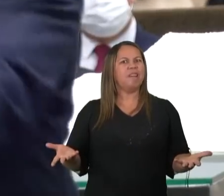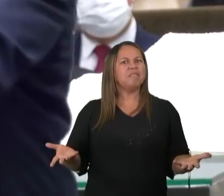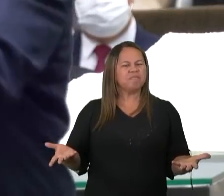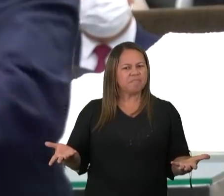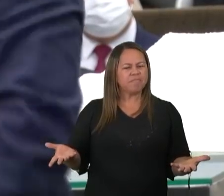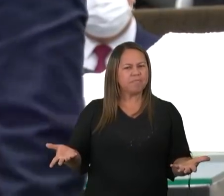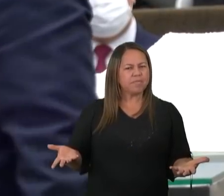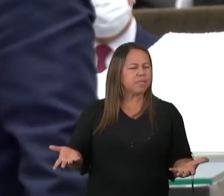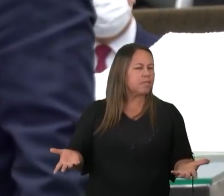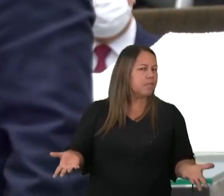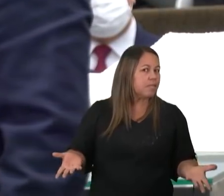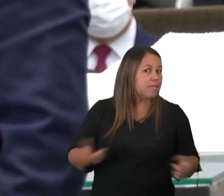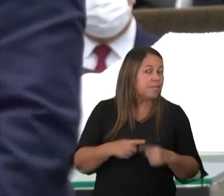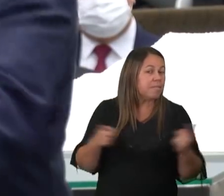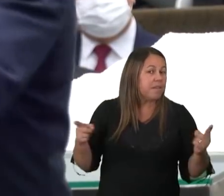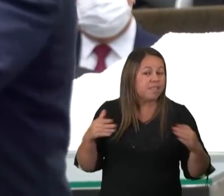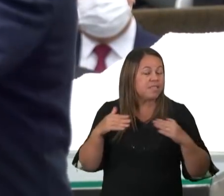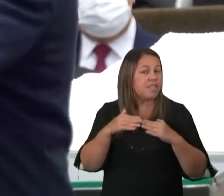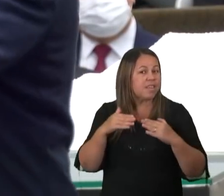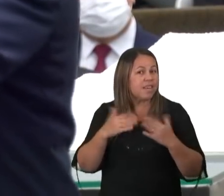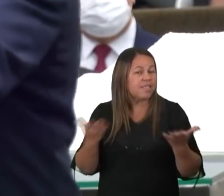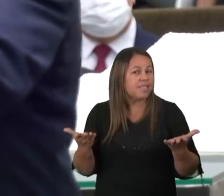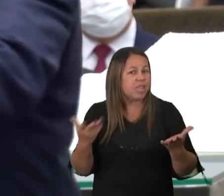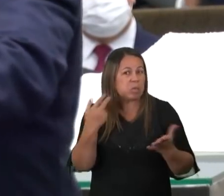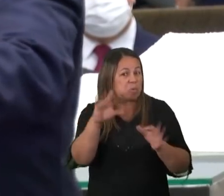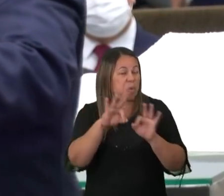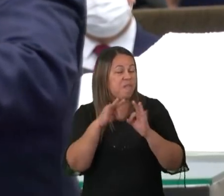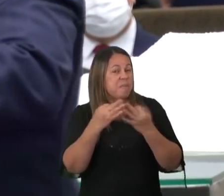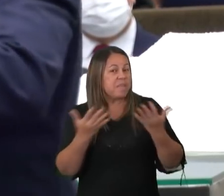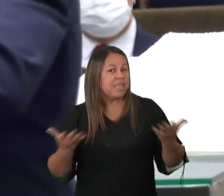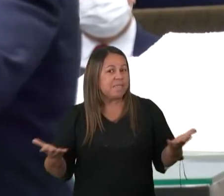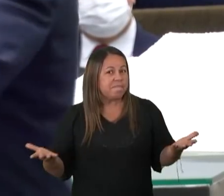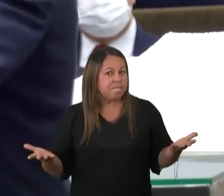Agora em casa, no meio dos irmãos.